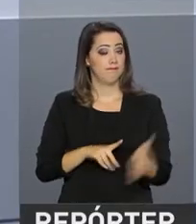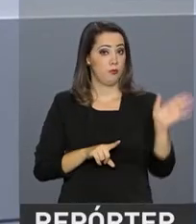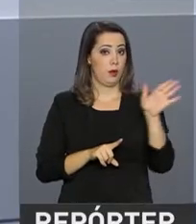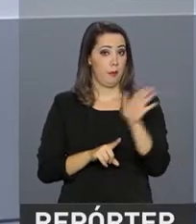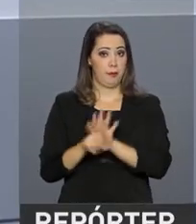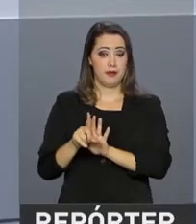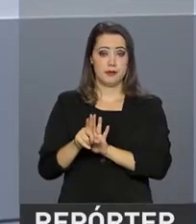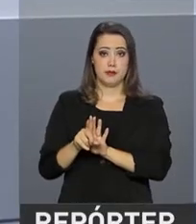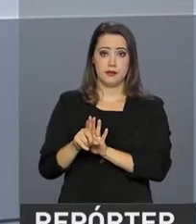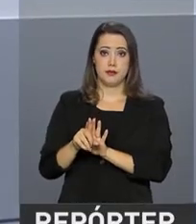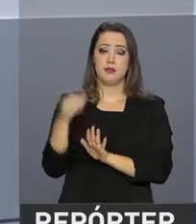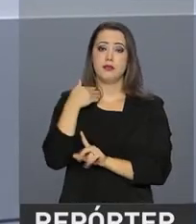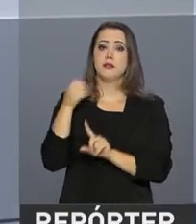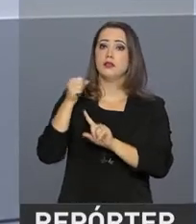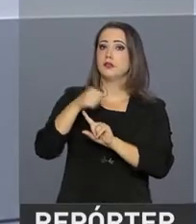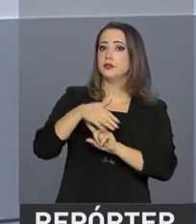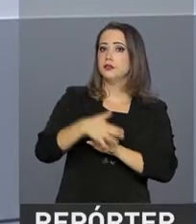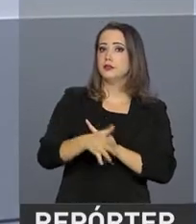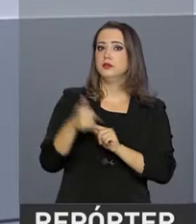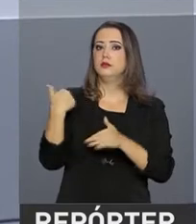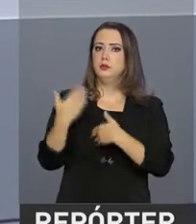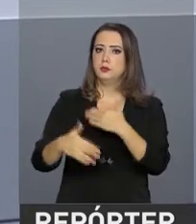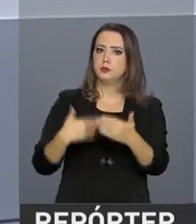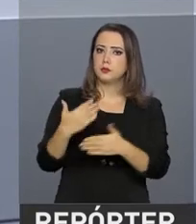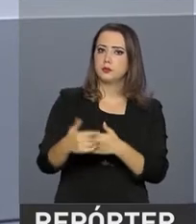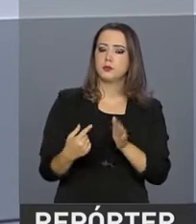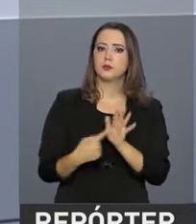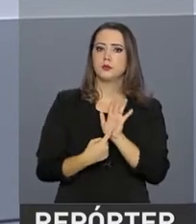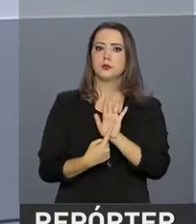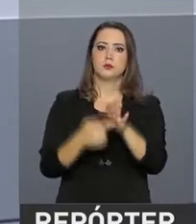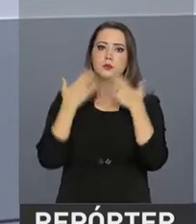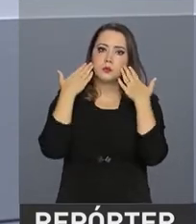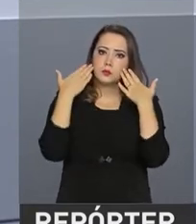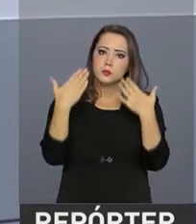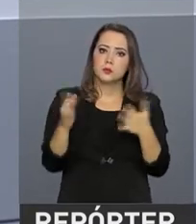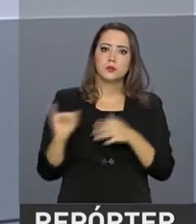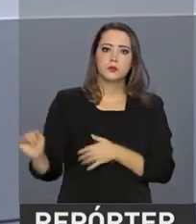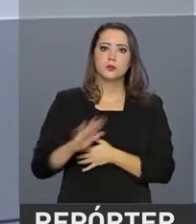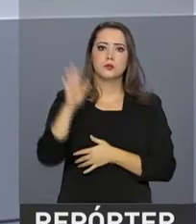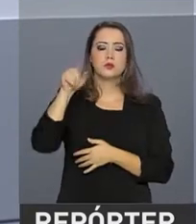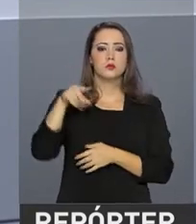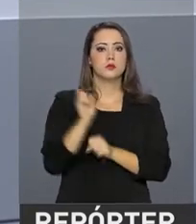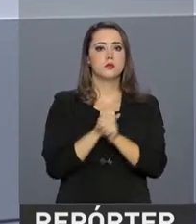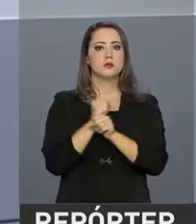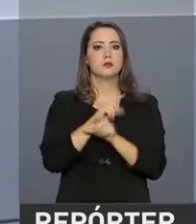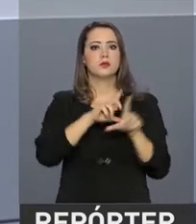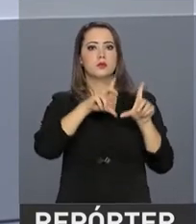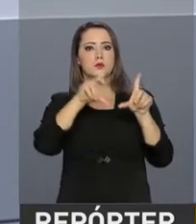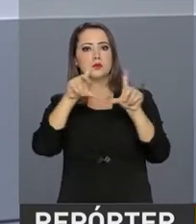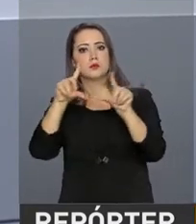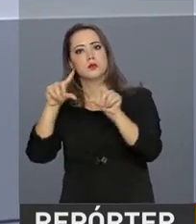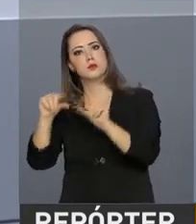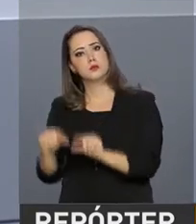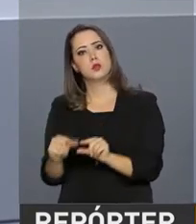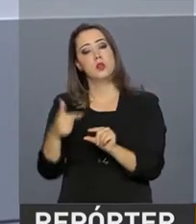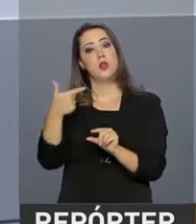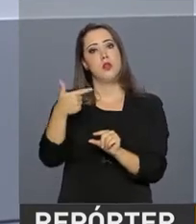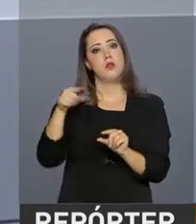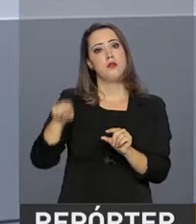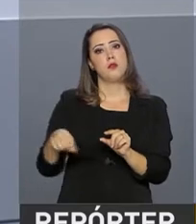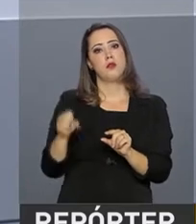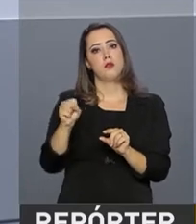Banco Central, com as projeções do mercado financeiro, mostra que a expectativa de inflação para este ano continua caindo e passou para